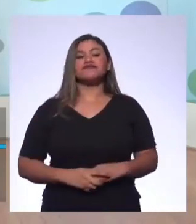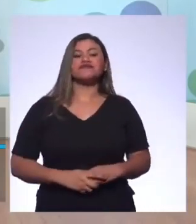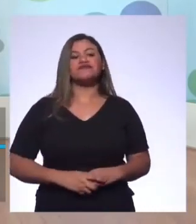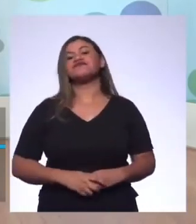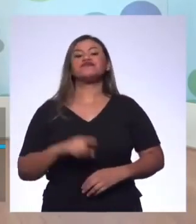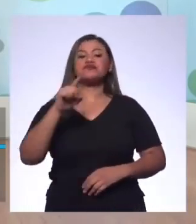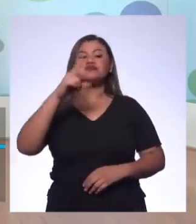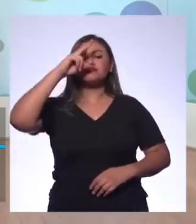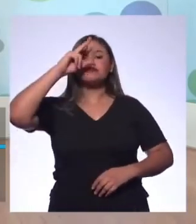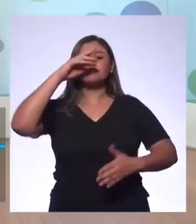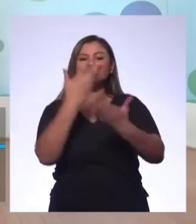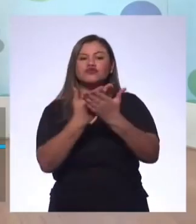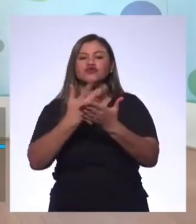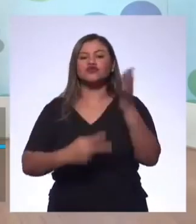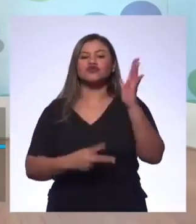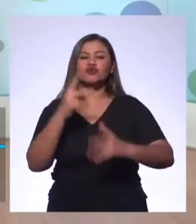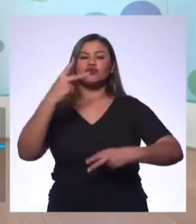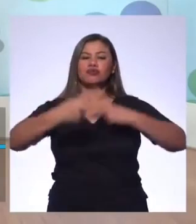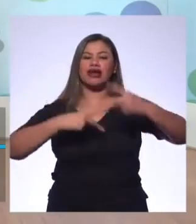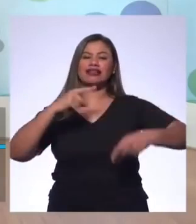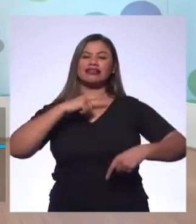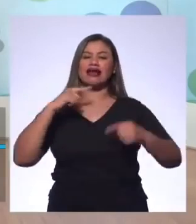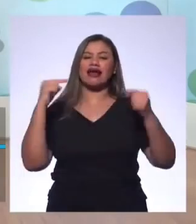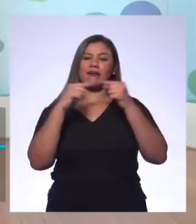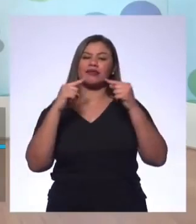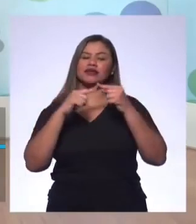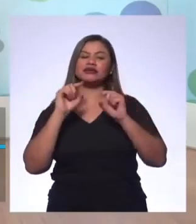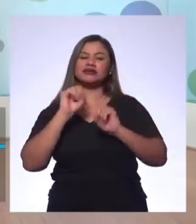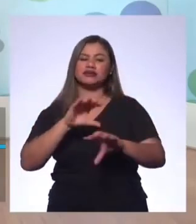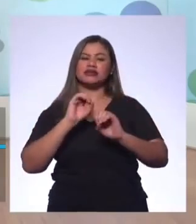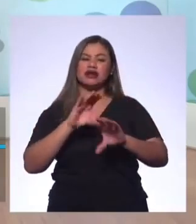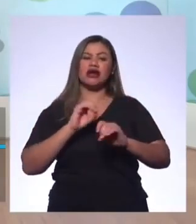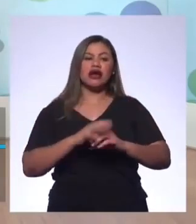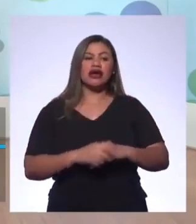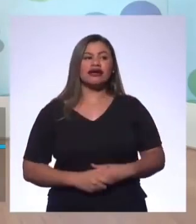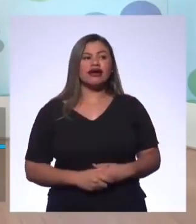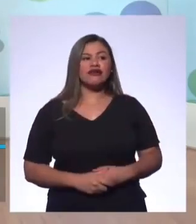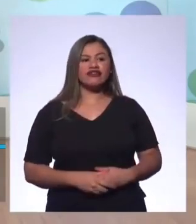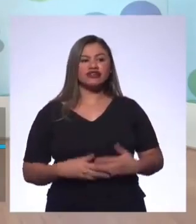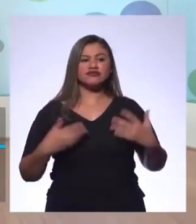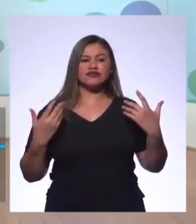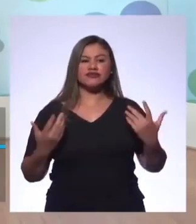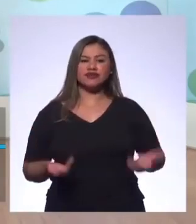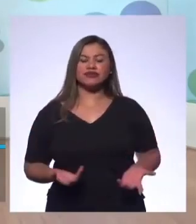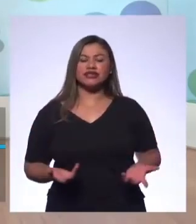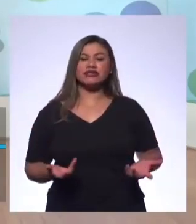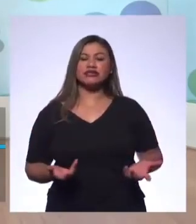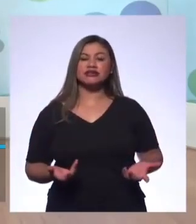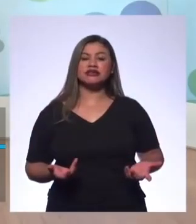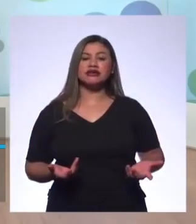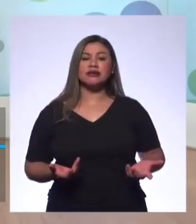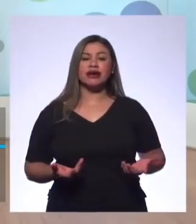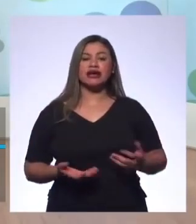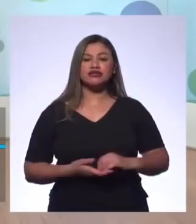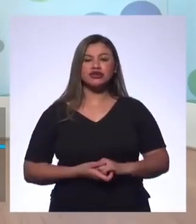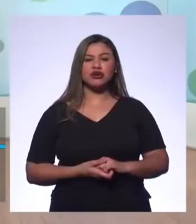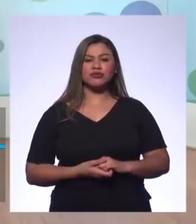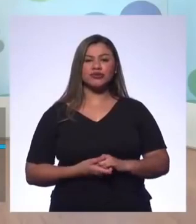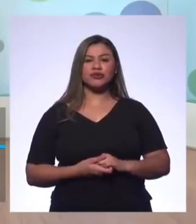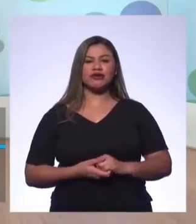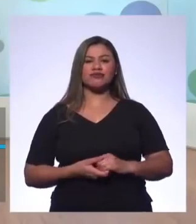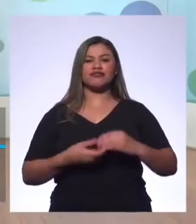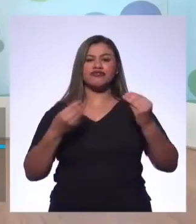uma aula lá no segundo bimestre falando sobre isso? Que agora a gente poderia criar novas normas sobre as aulas